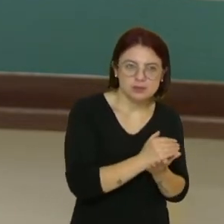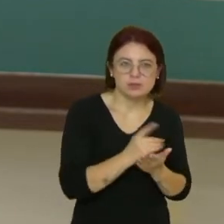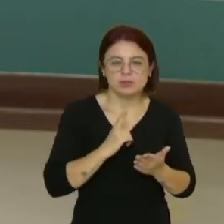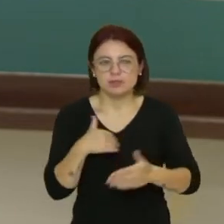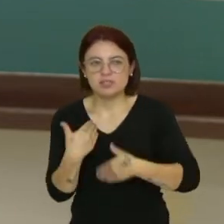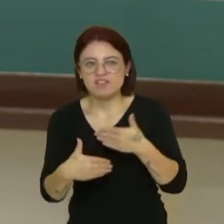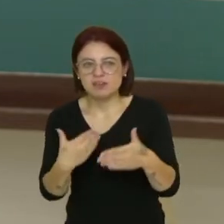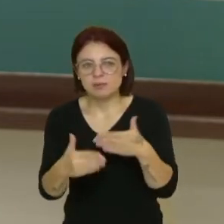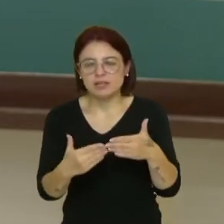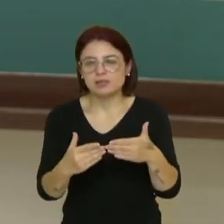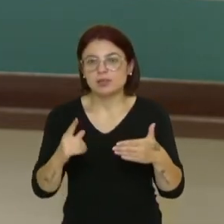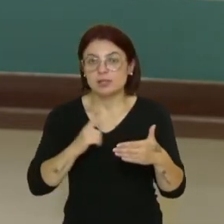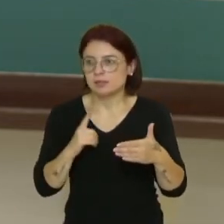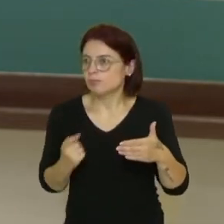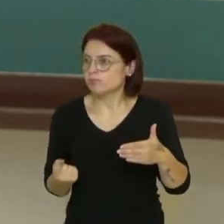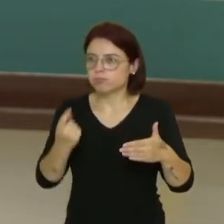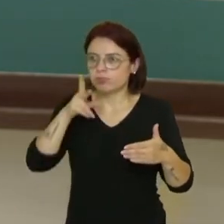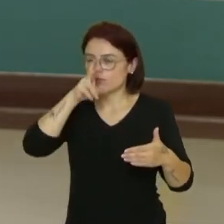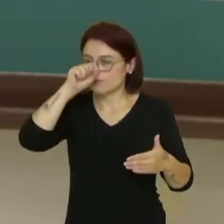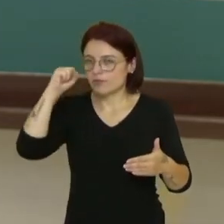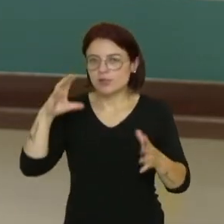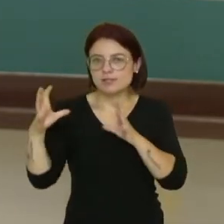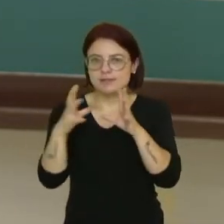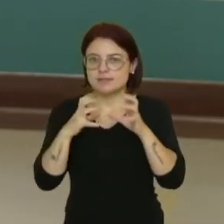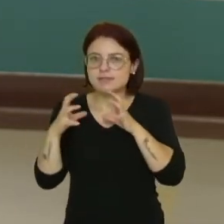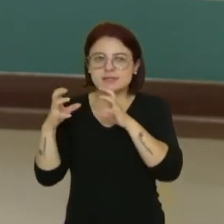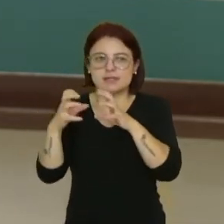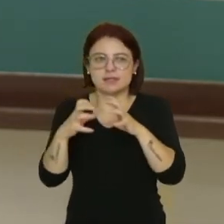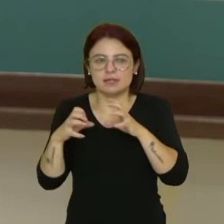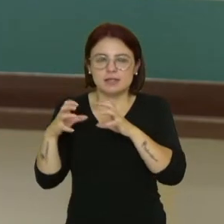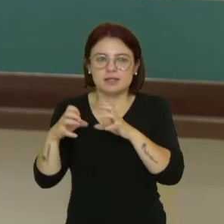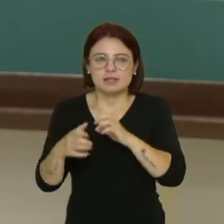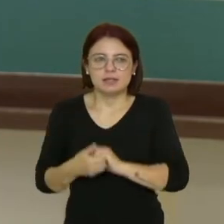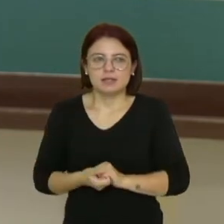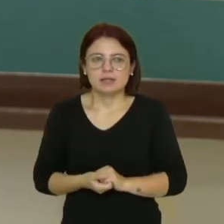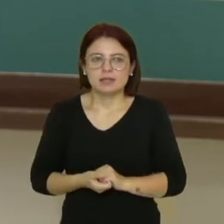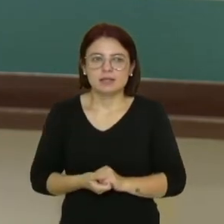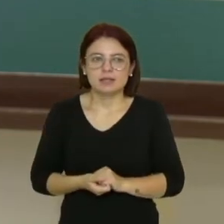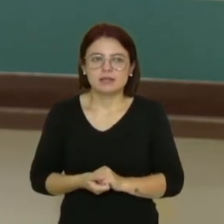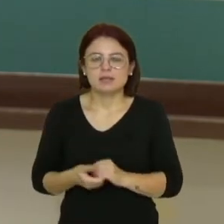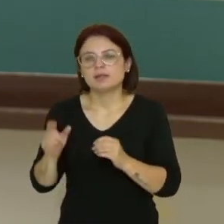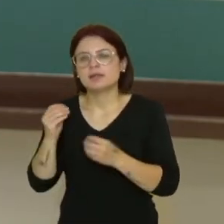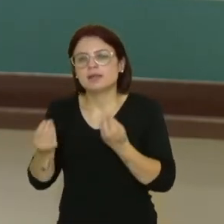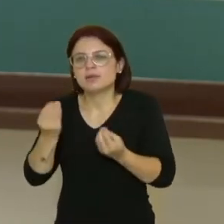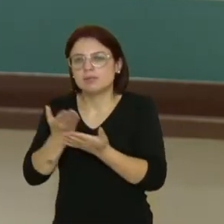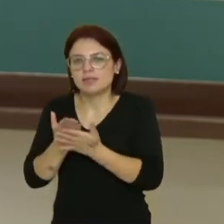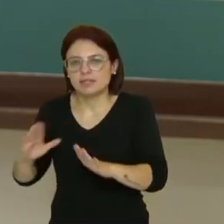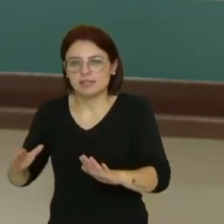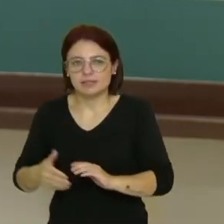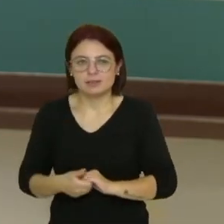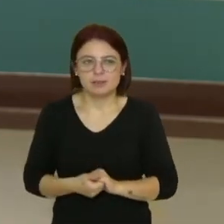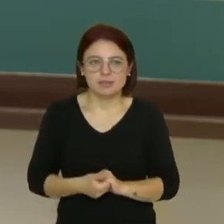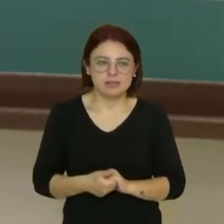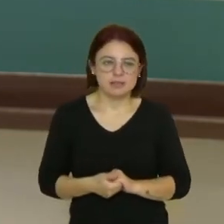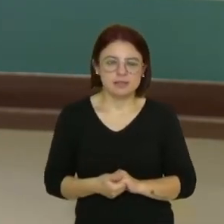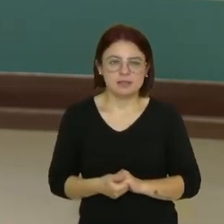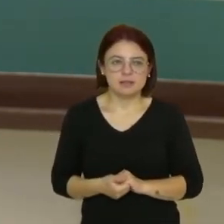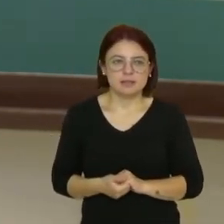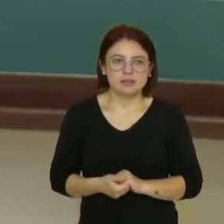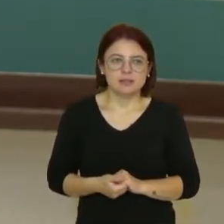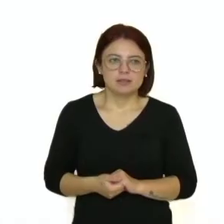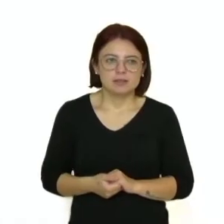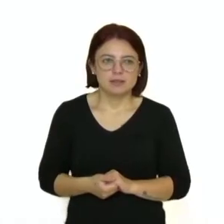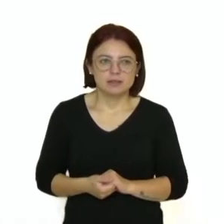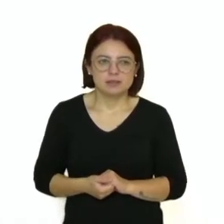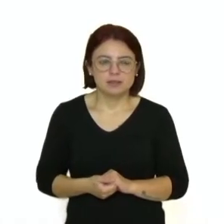temos o desenvolvimento, temos o clímax, que é o ponto alto da história, temos o desfecho, que é como a história acaba,